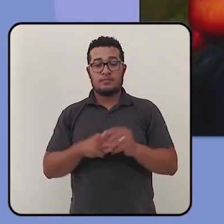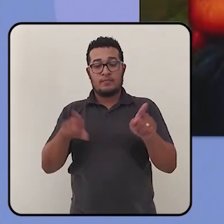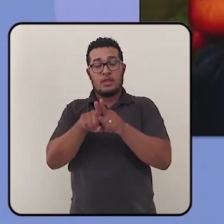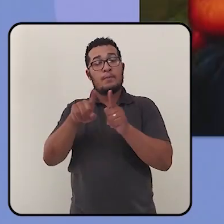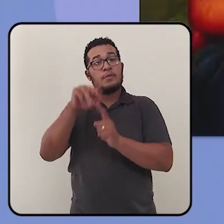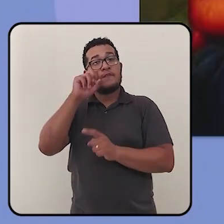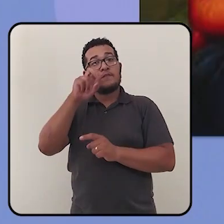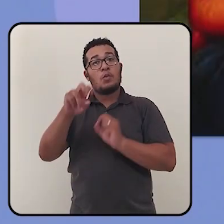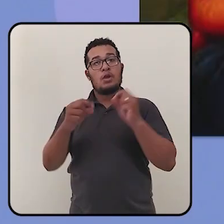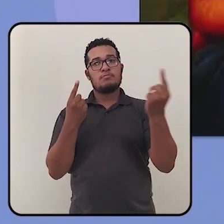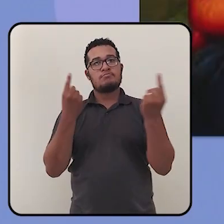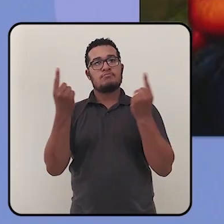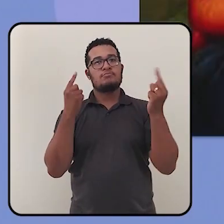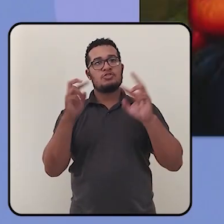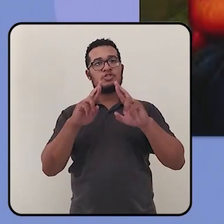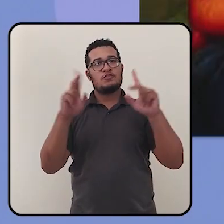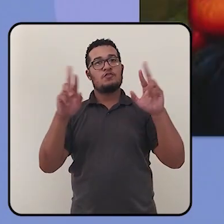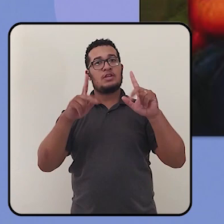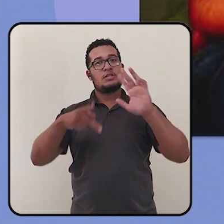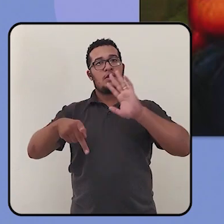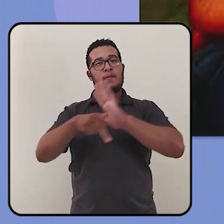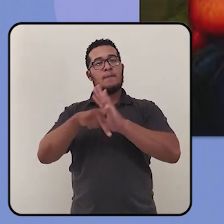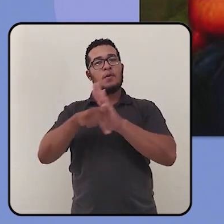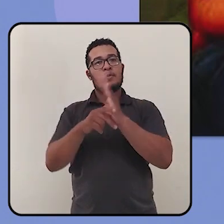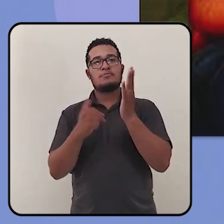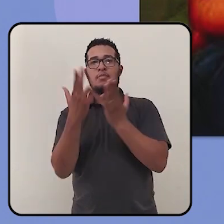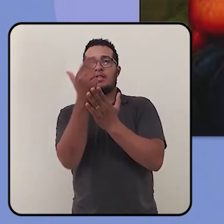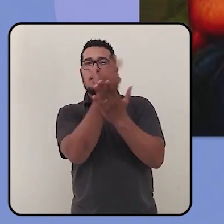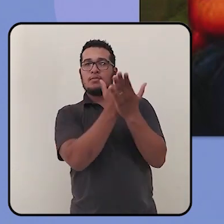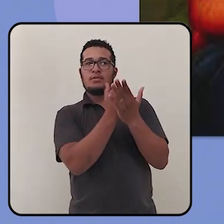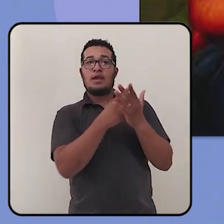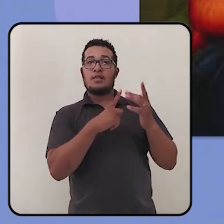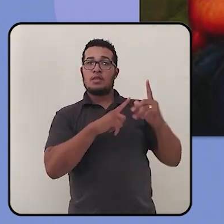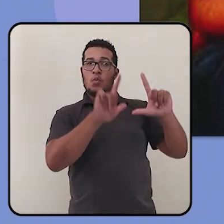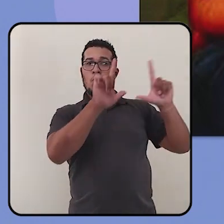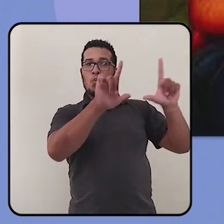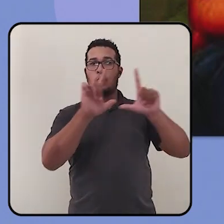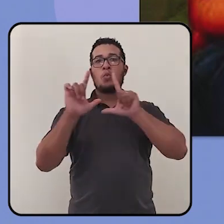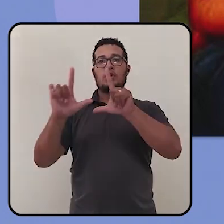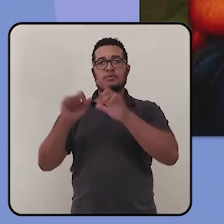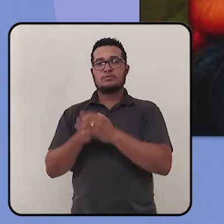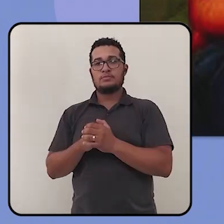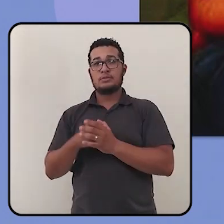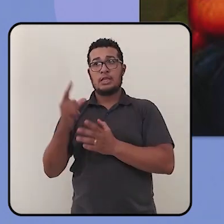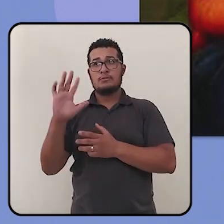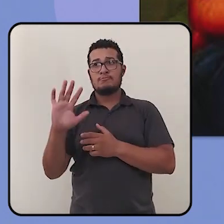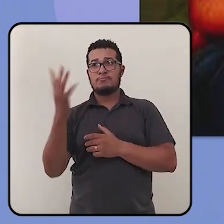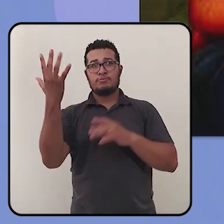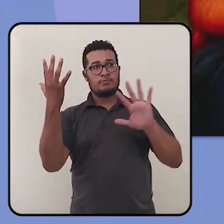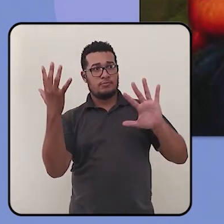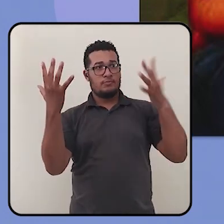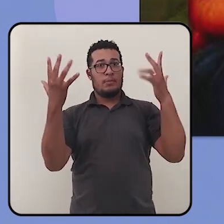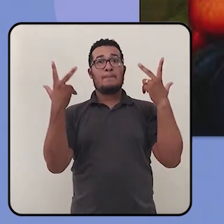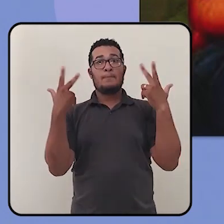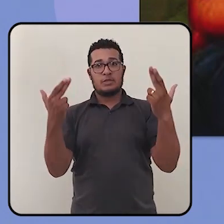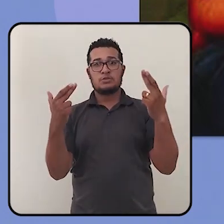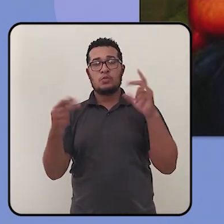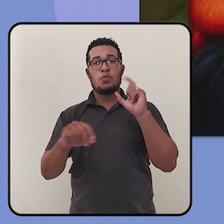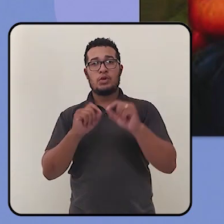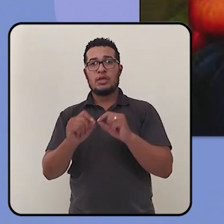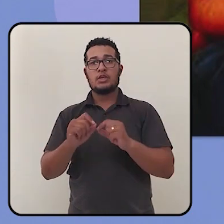verificar diferenças marcantes na obra temos dois quadros retratando mesmo episódio